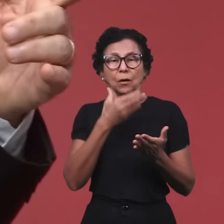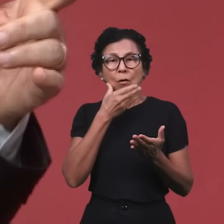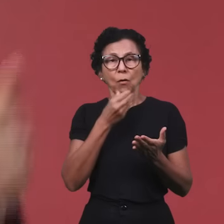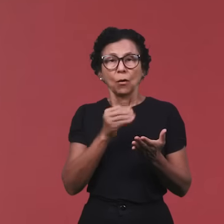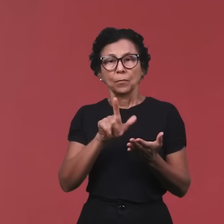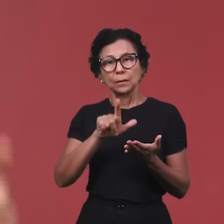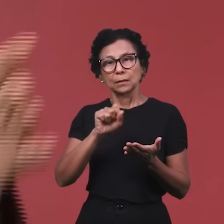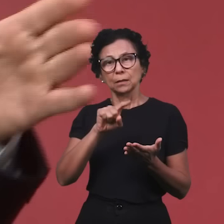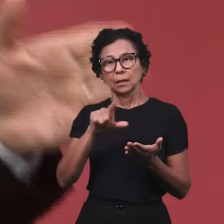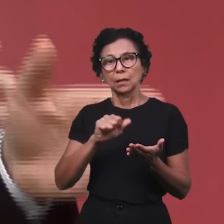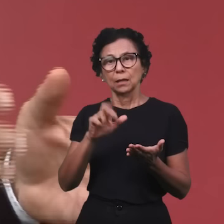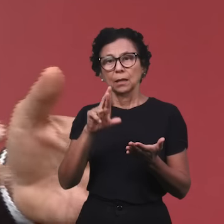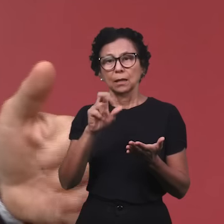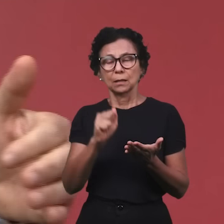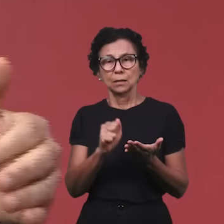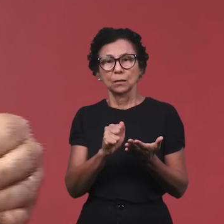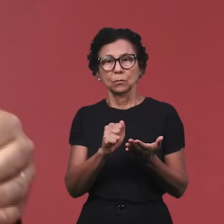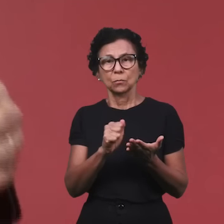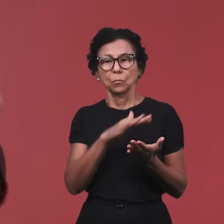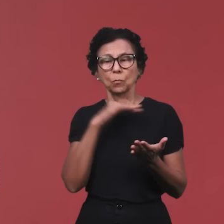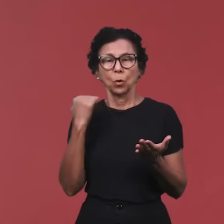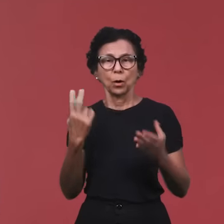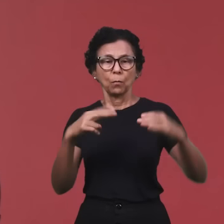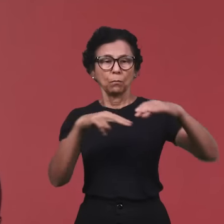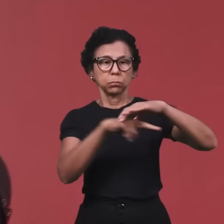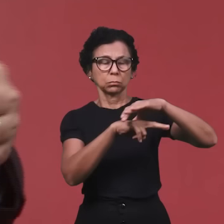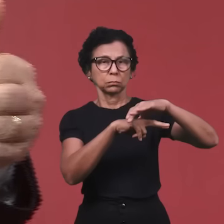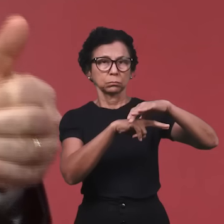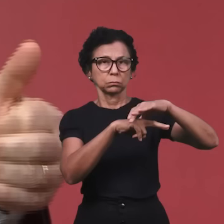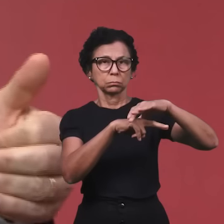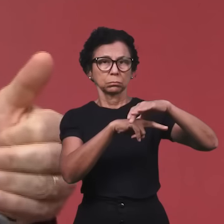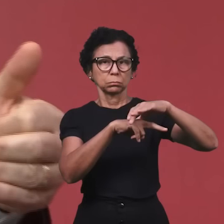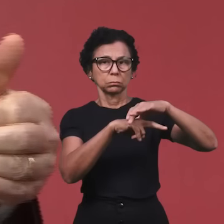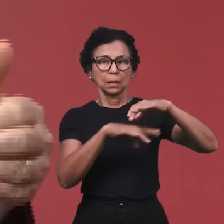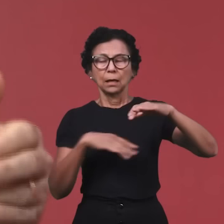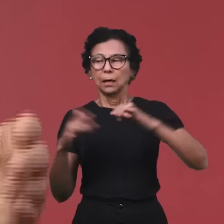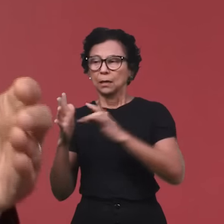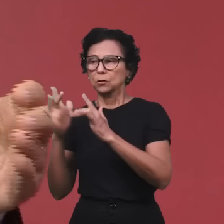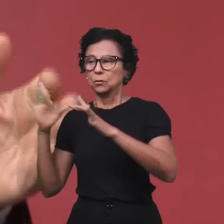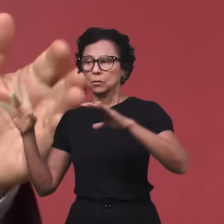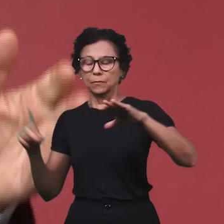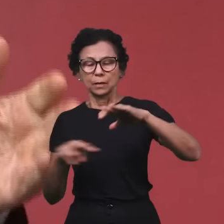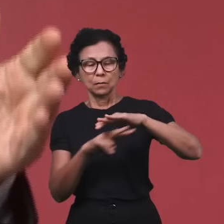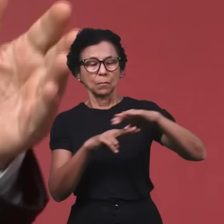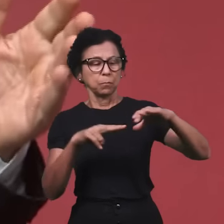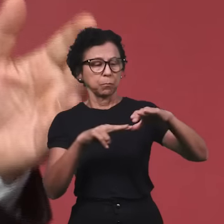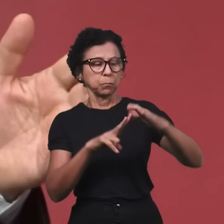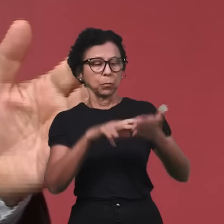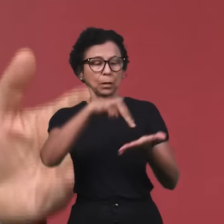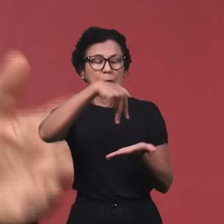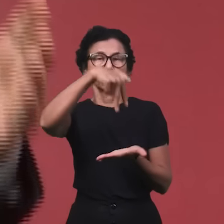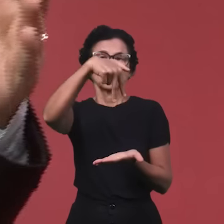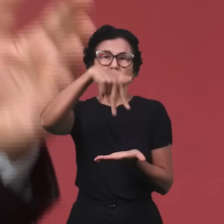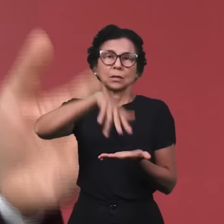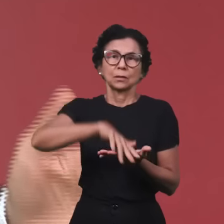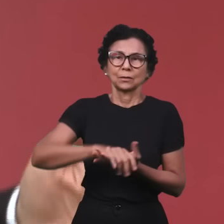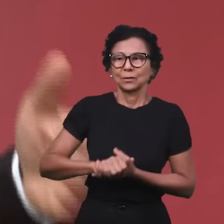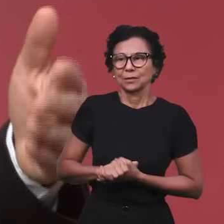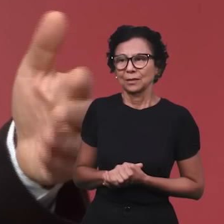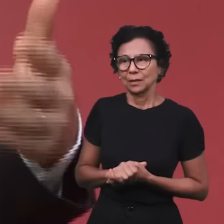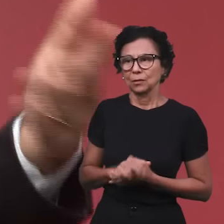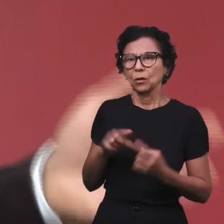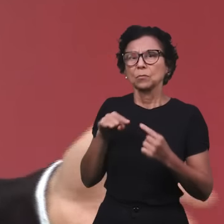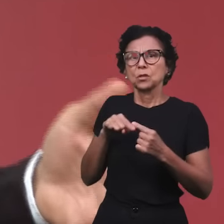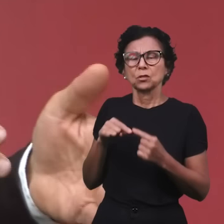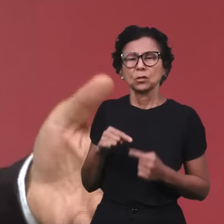que ressuscitou. Opa, então isso aqui... Então a finalidade foi o quê? Foi, vou fazer a família ficar feliz, saber que Lázaro está